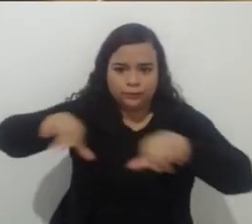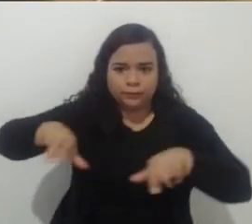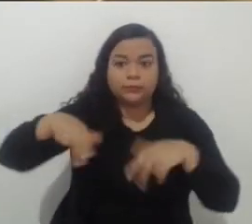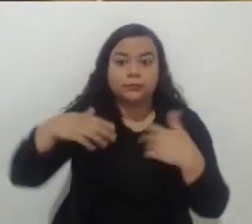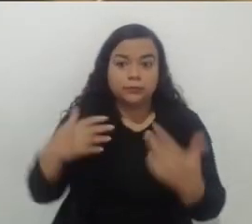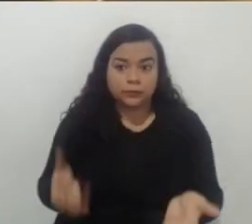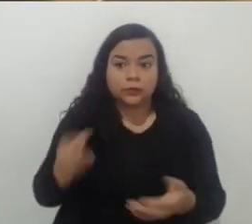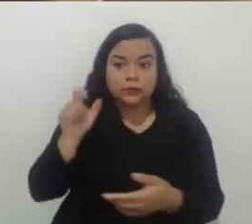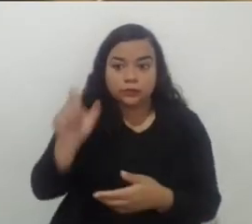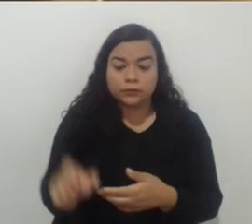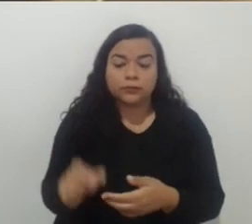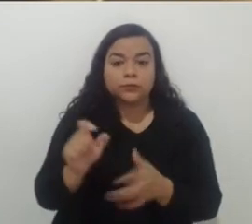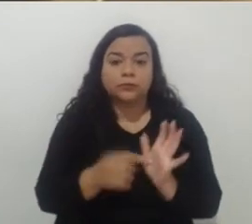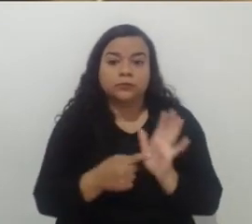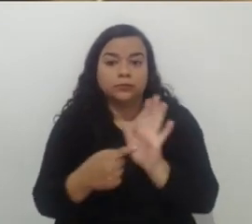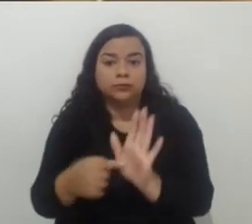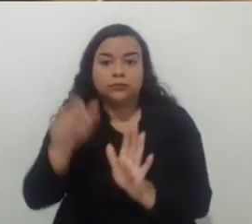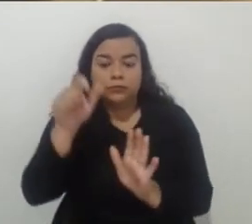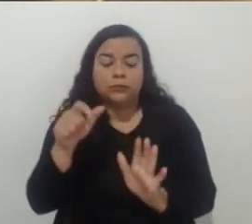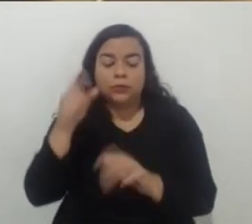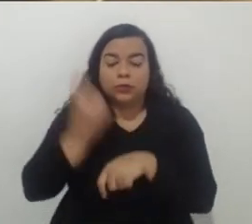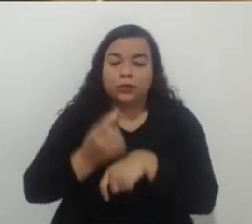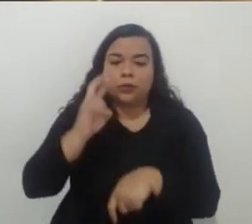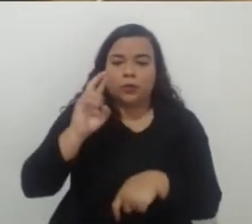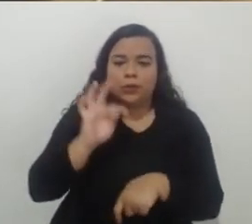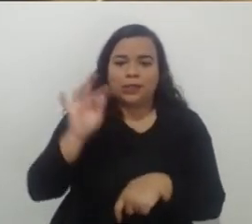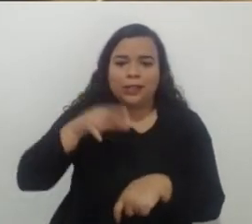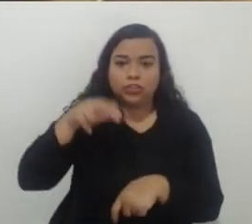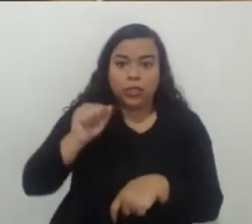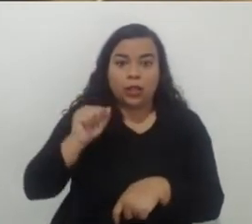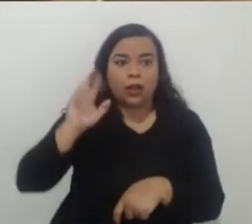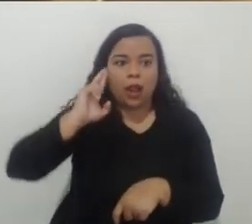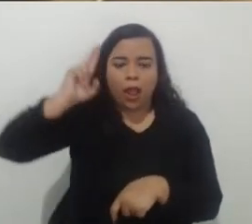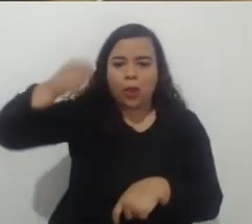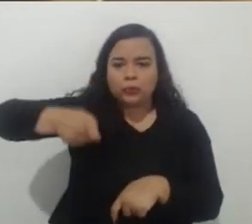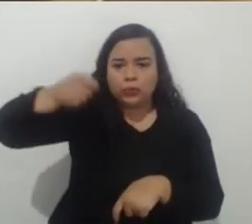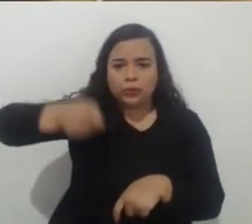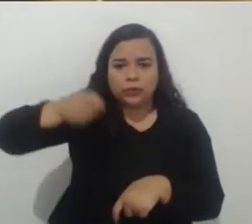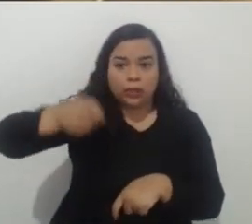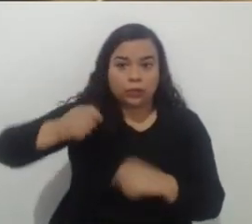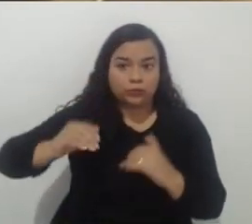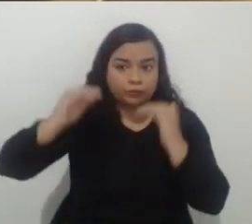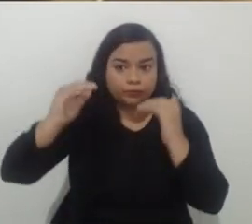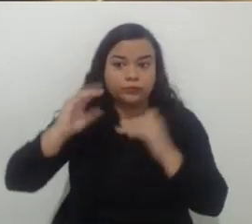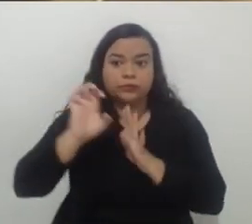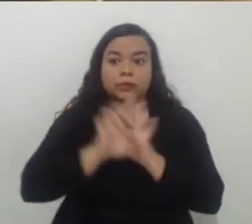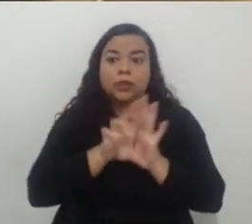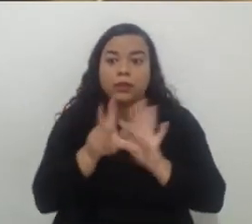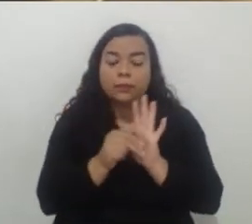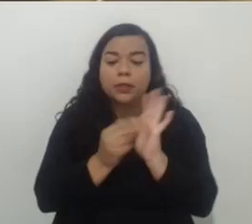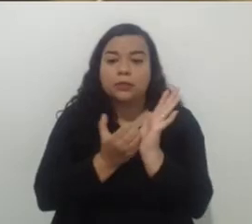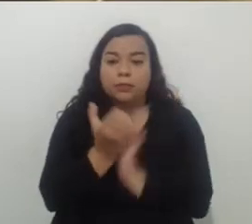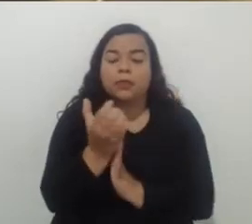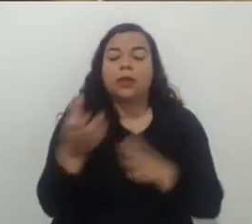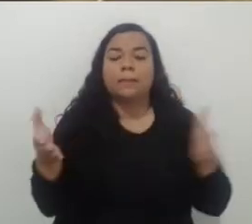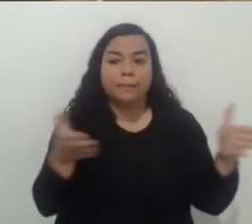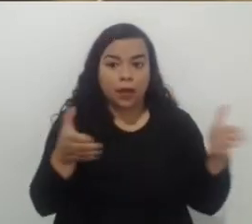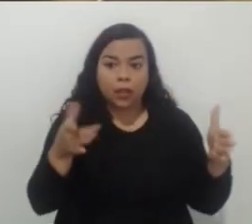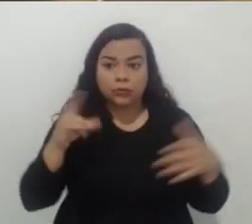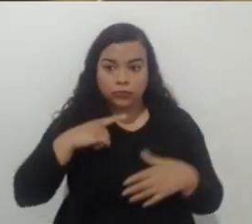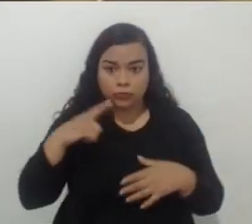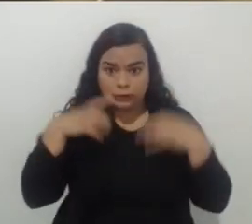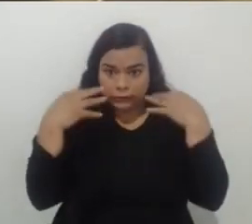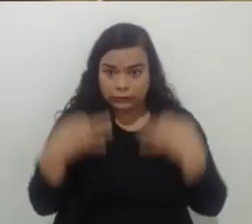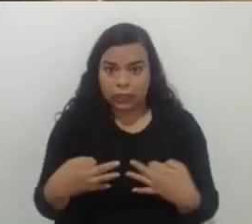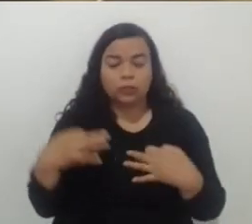apontando apenas a doutora Tatiana como autoridade coatora. Na emenda inicial, dentro do prazo decadencial e sem que houvesse